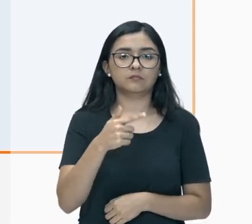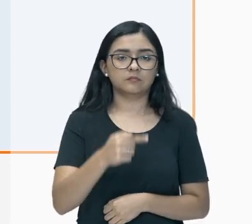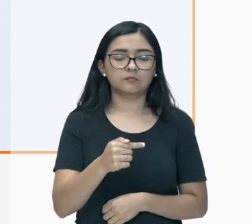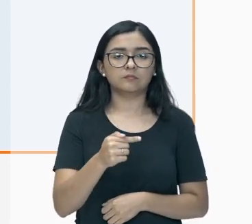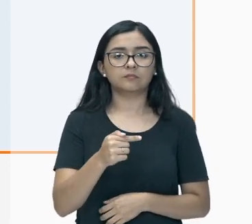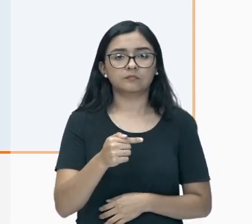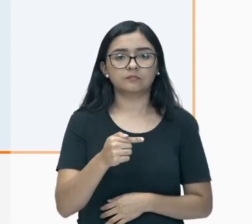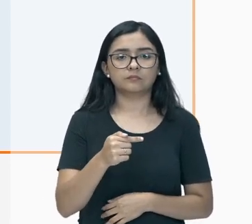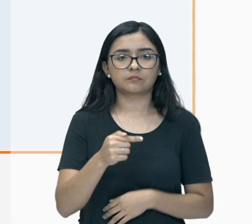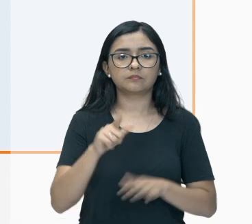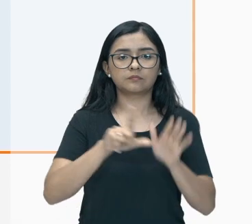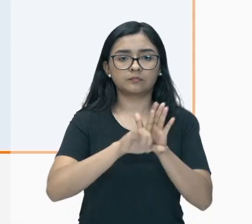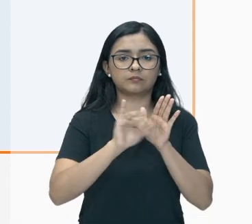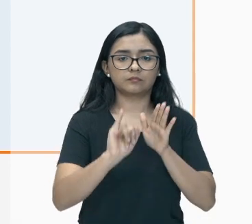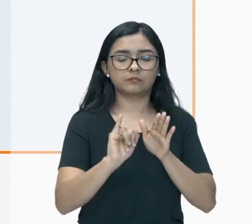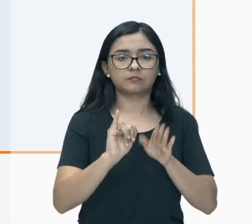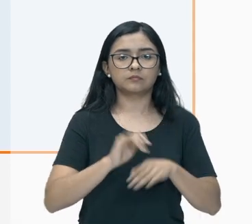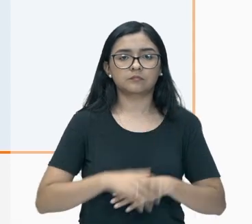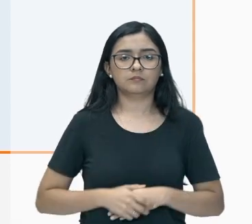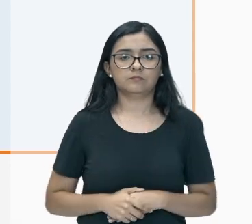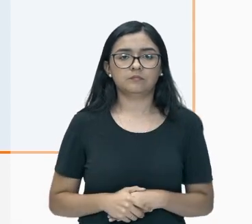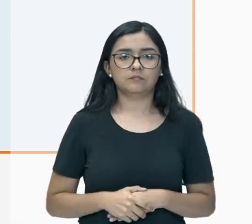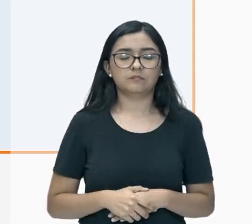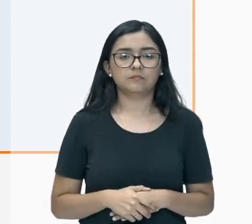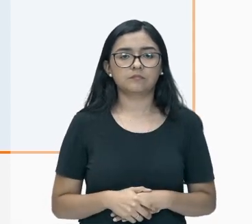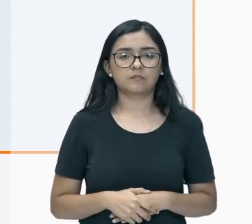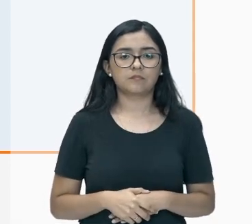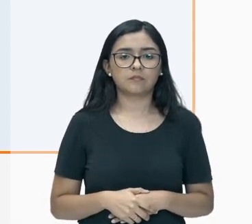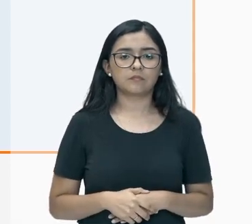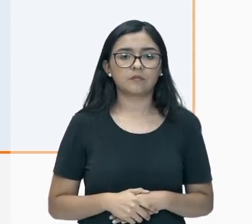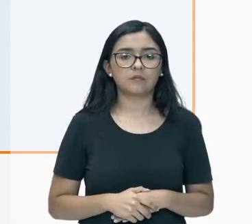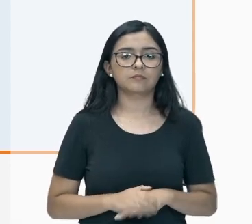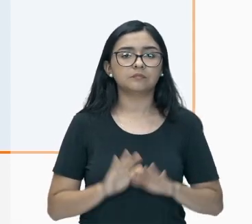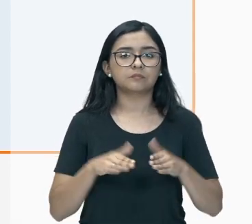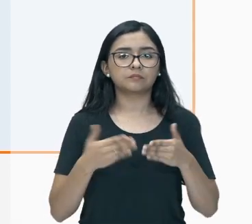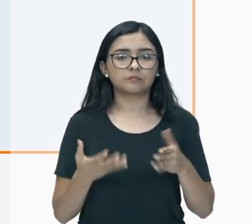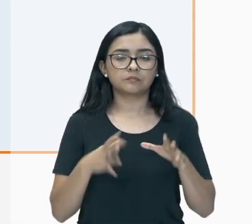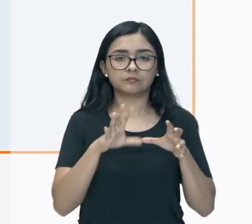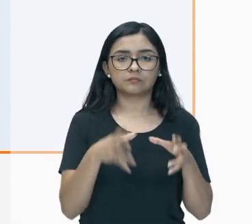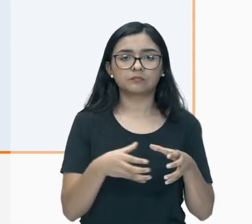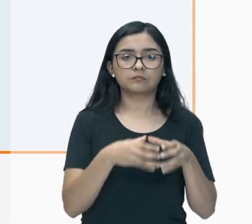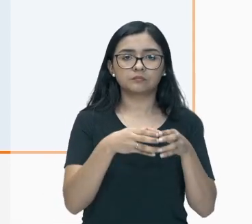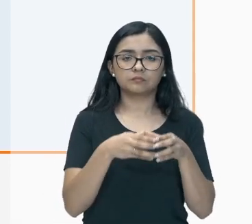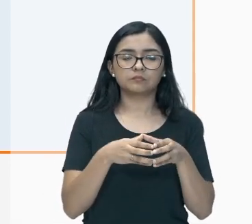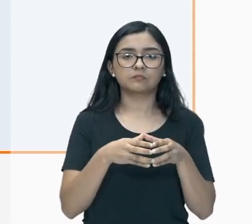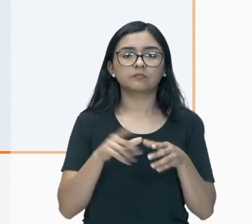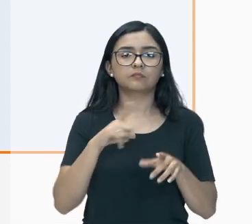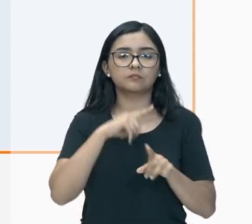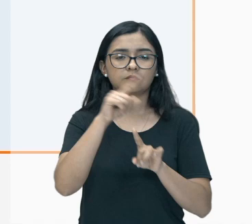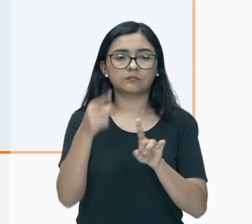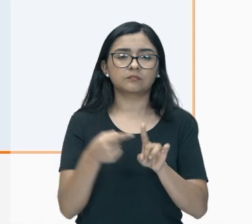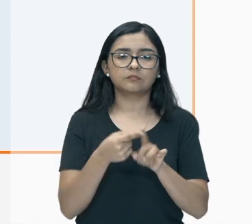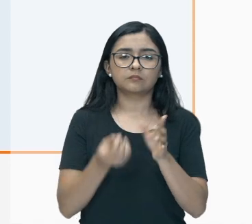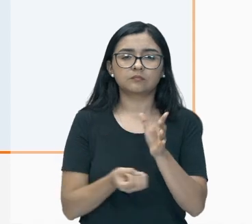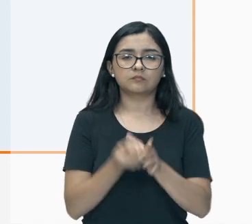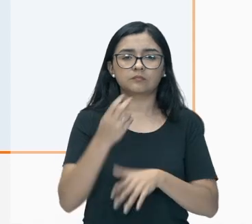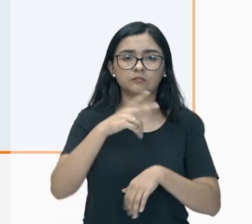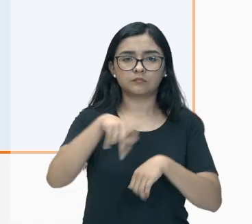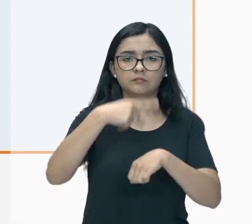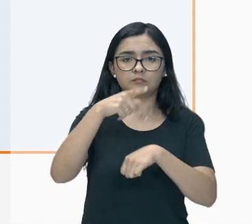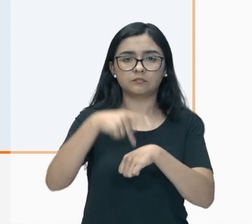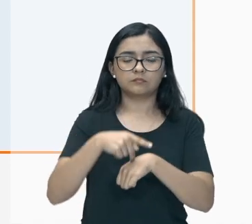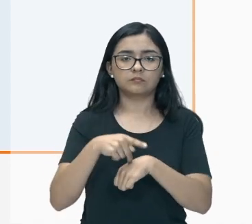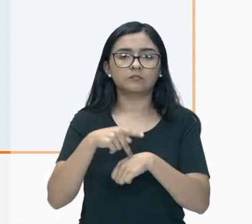1787. Vamos lá? A elite colonial pretendia a formação de uma nação diferente